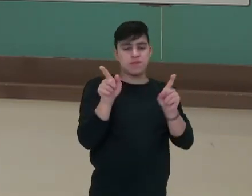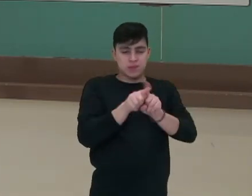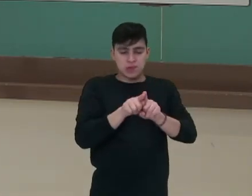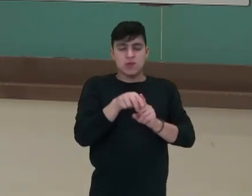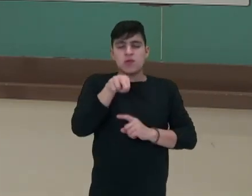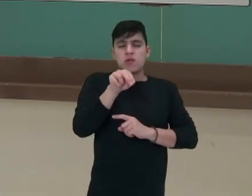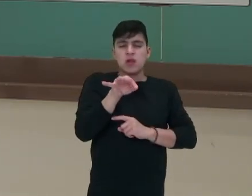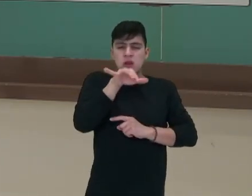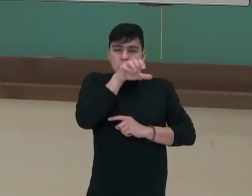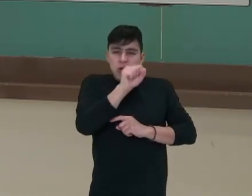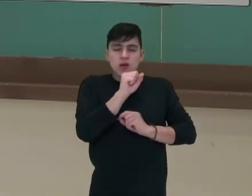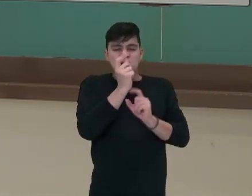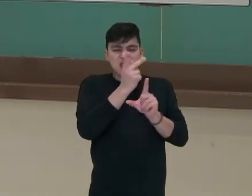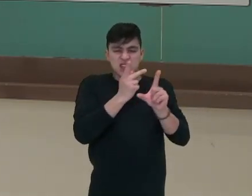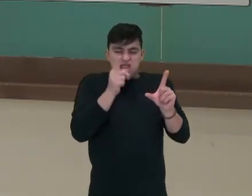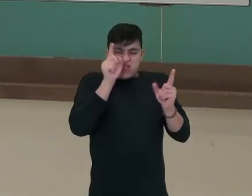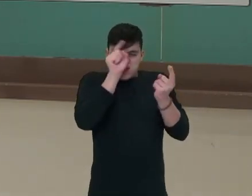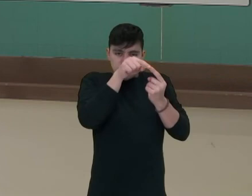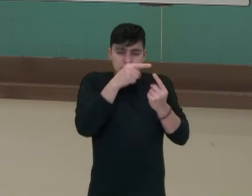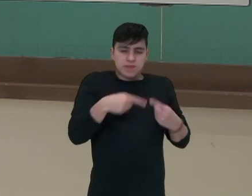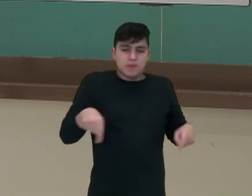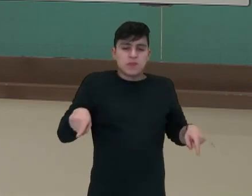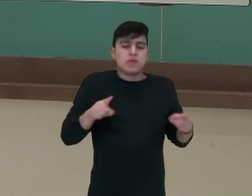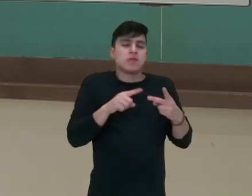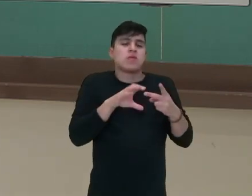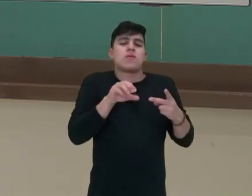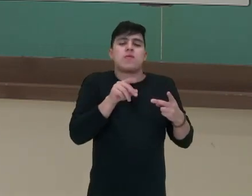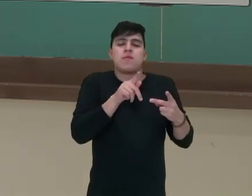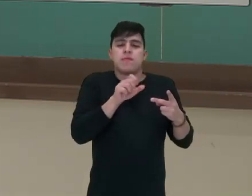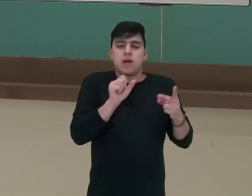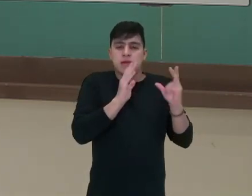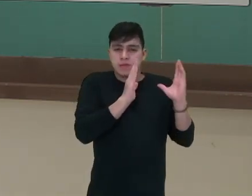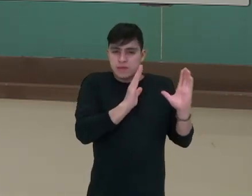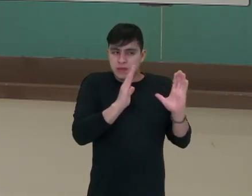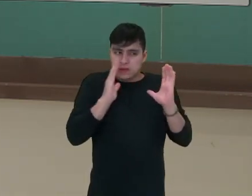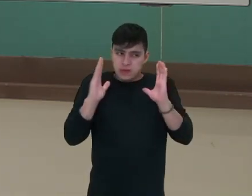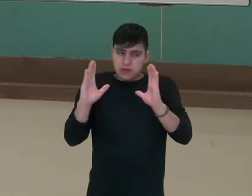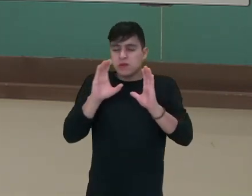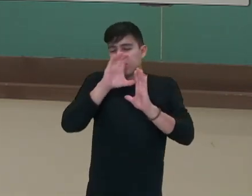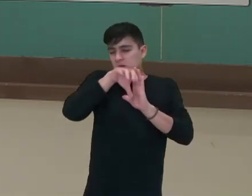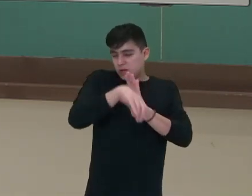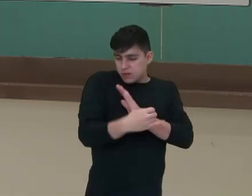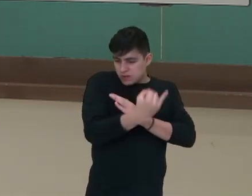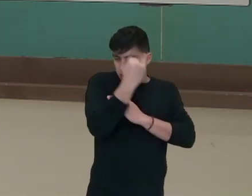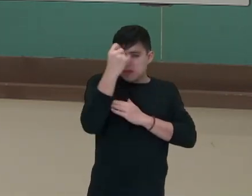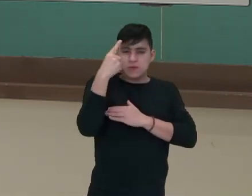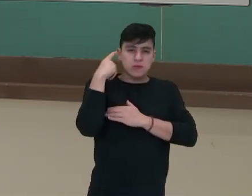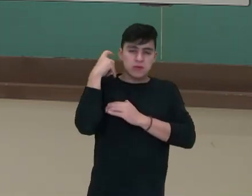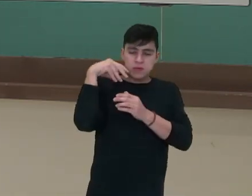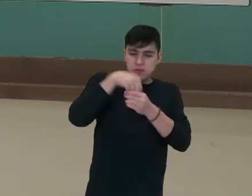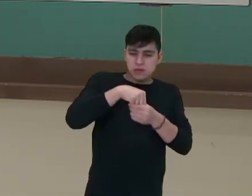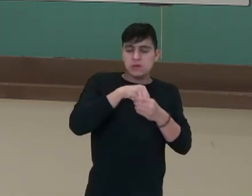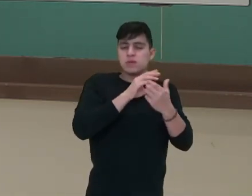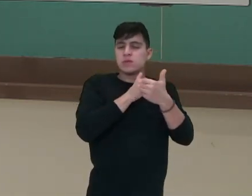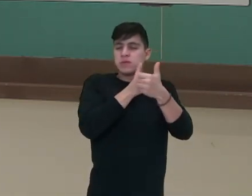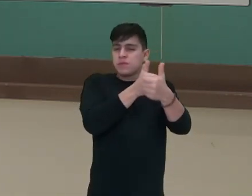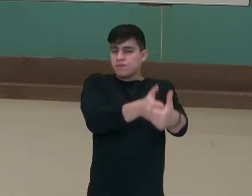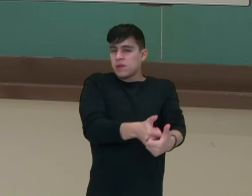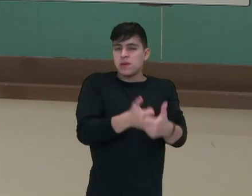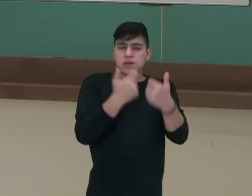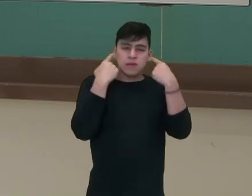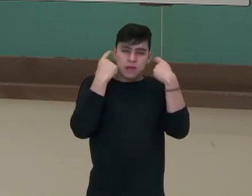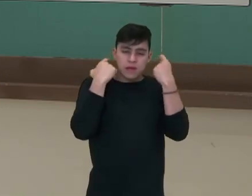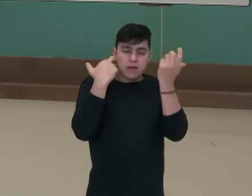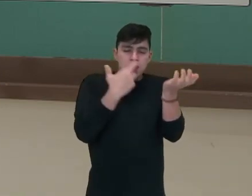notas musicais, utiliza dos compassos, né? Tem os conceitos importantes, som, silêncio, né? Que vai trazer o